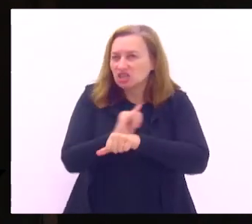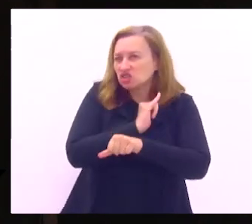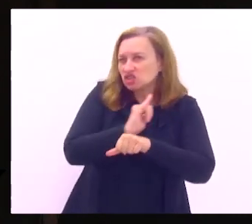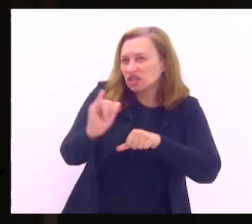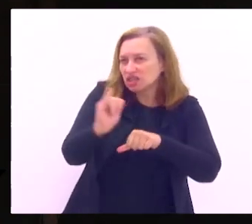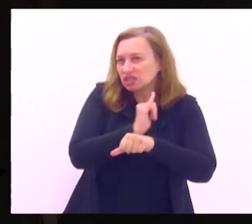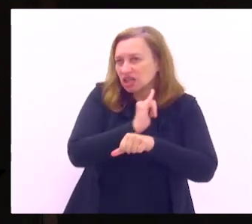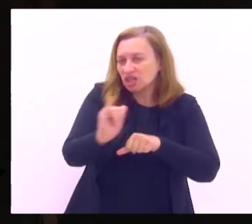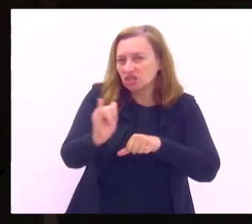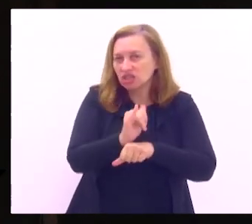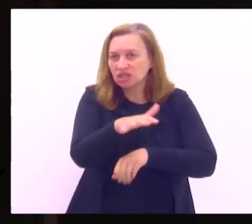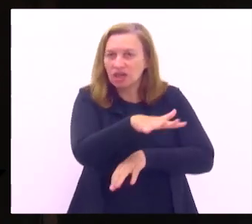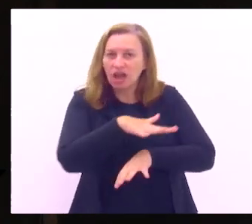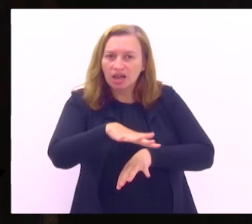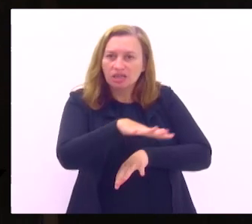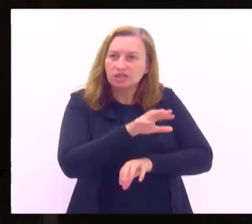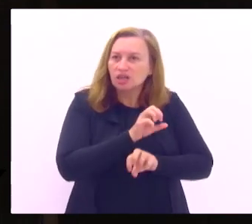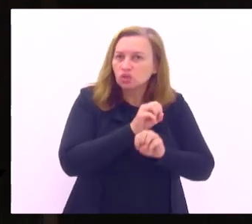com a educação,